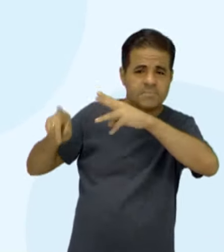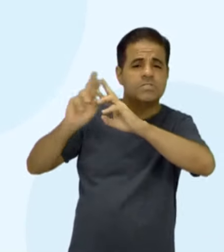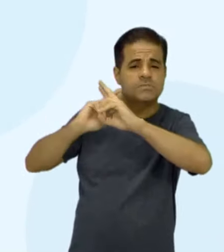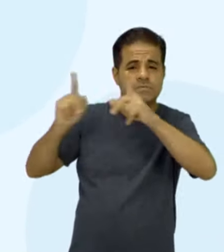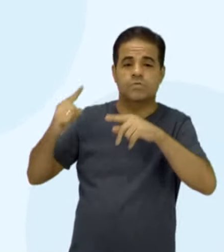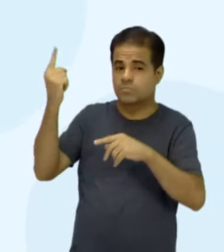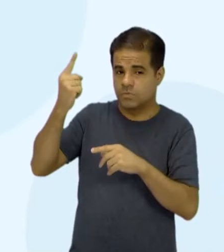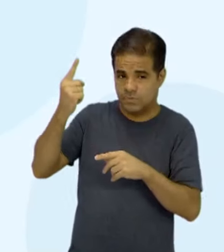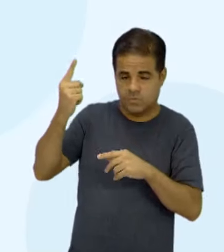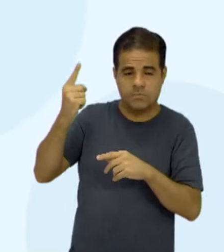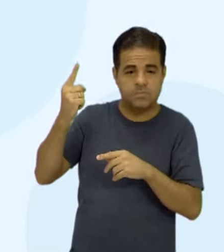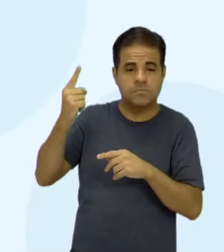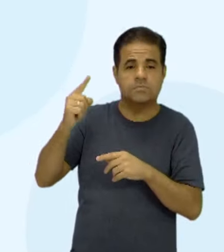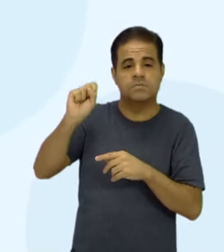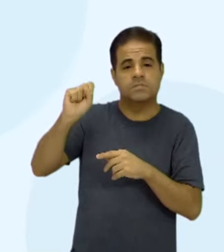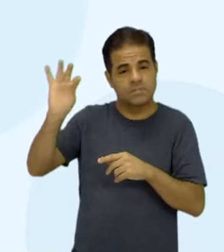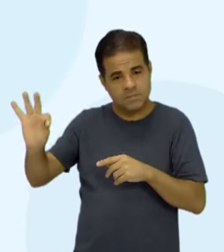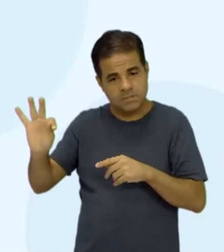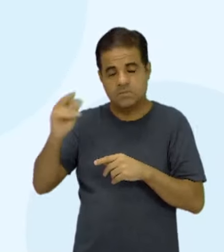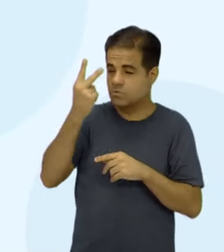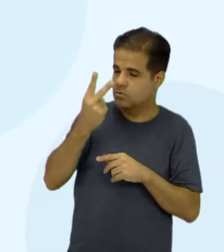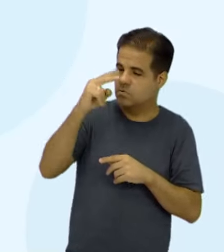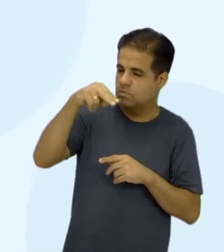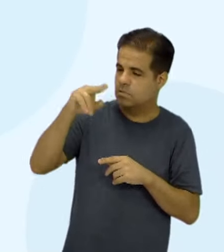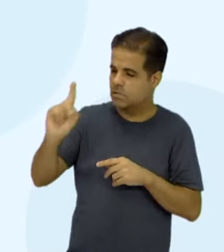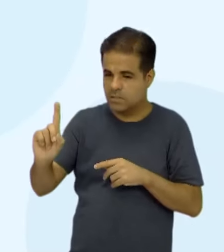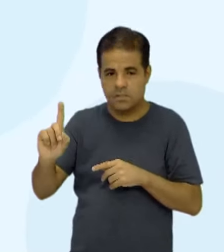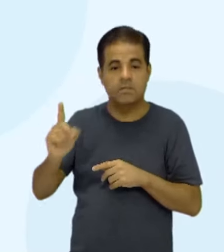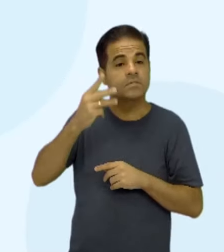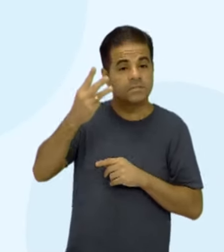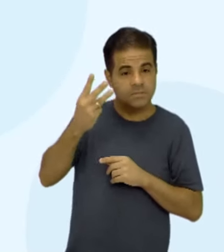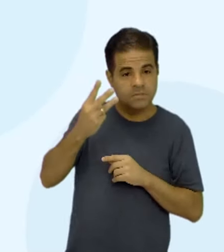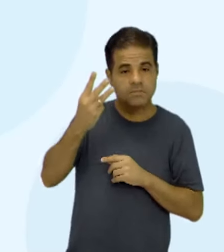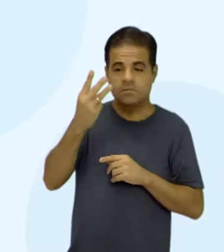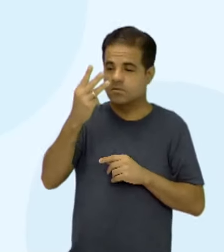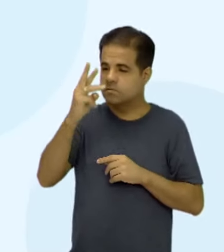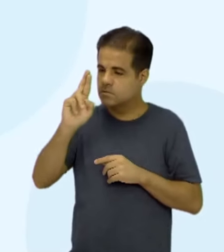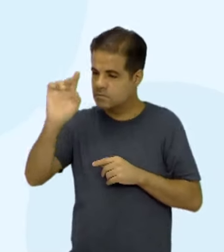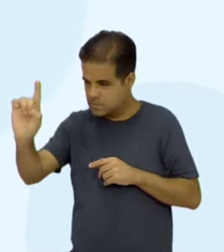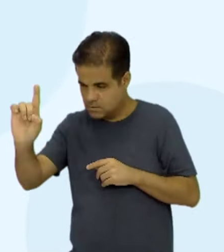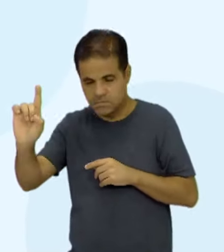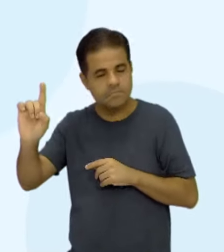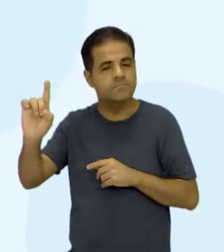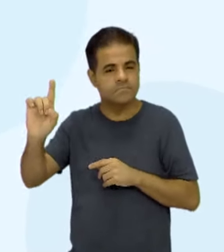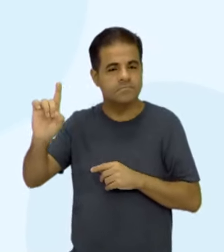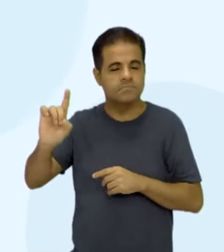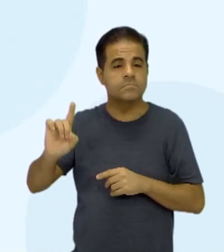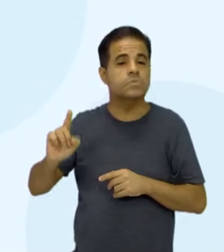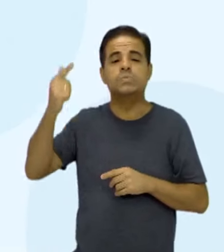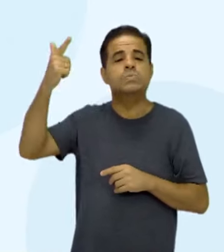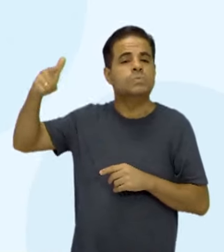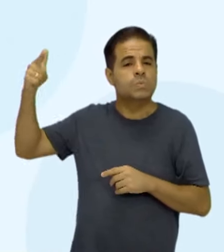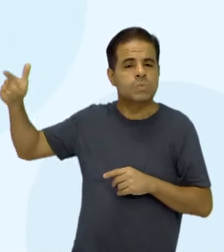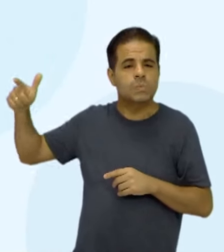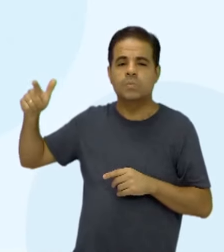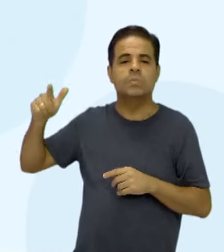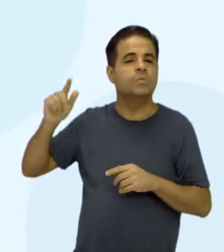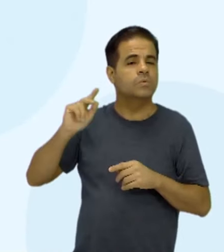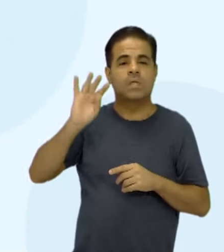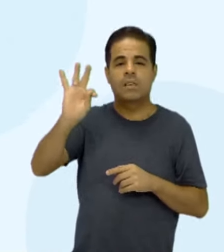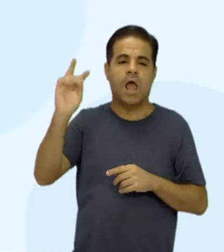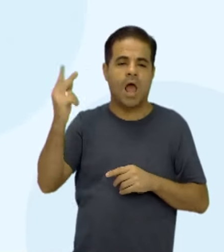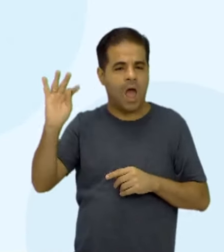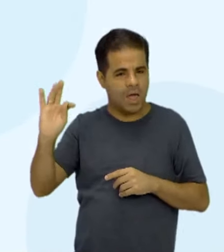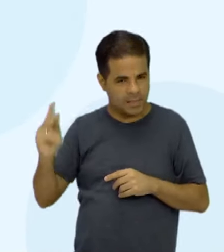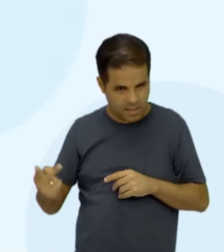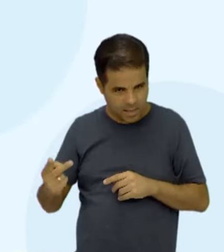o primeiro é um com ST o segundo é dois com ND e o terceiro é 3 com RD os outros vão ser th